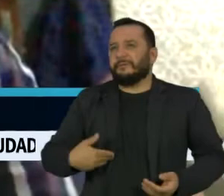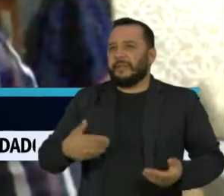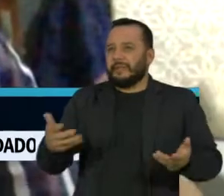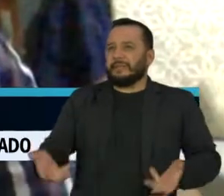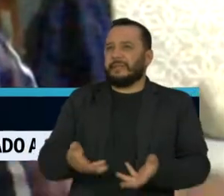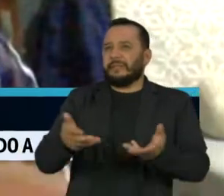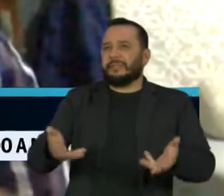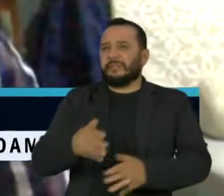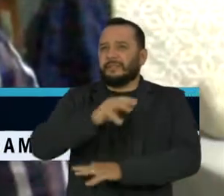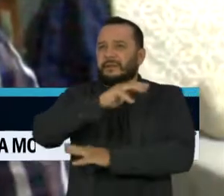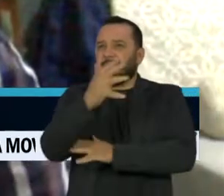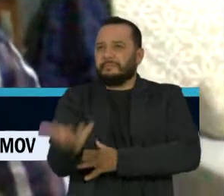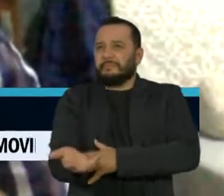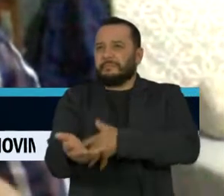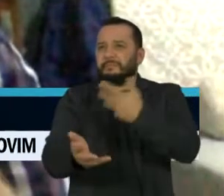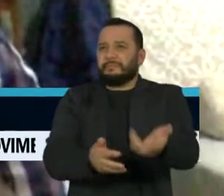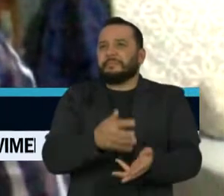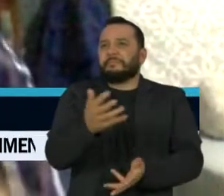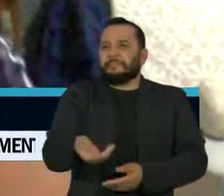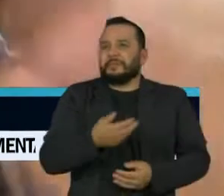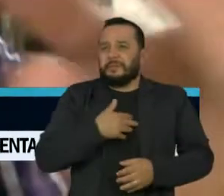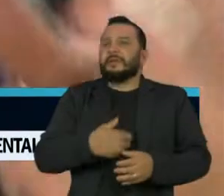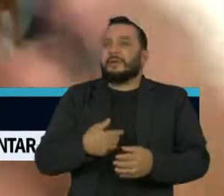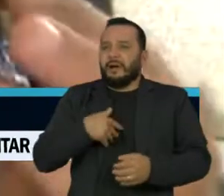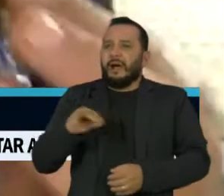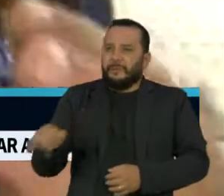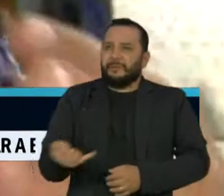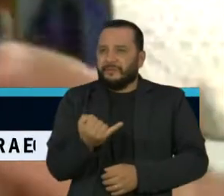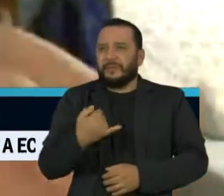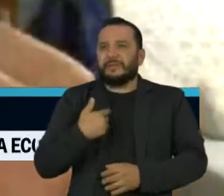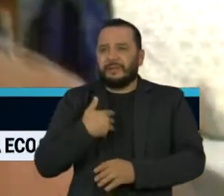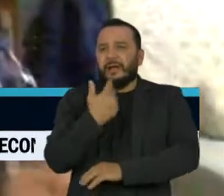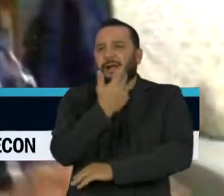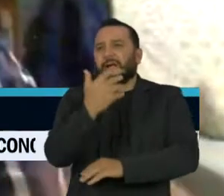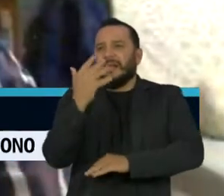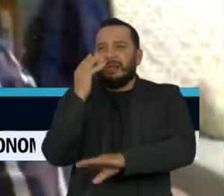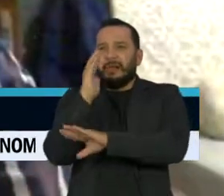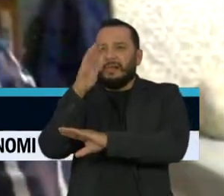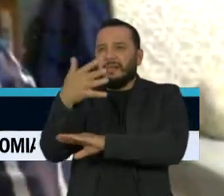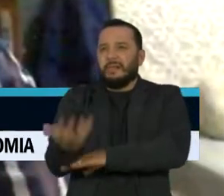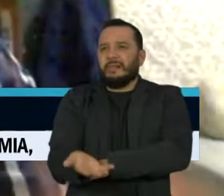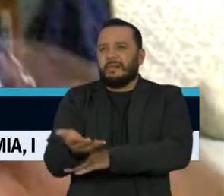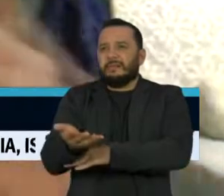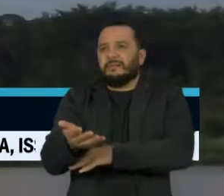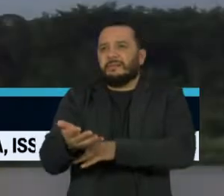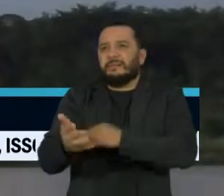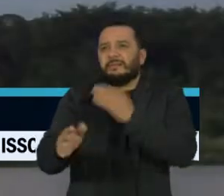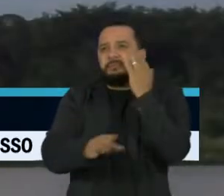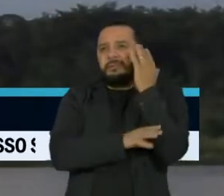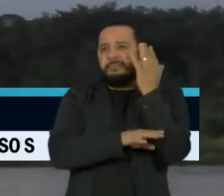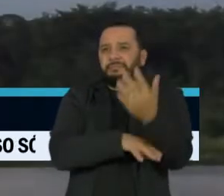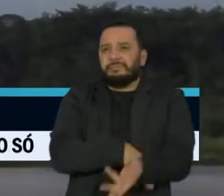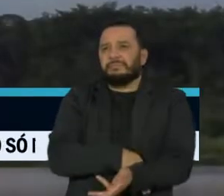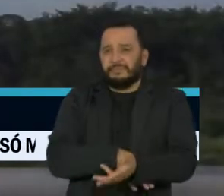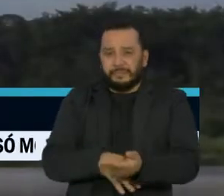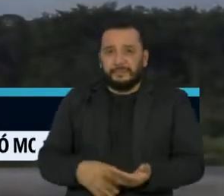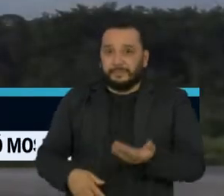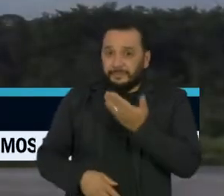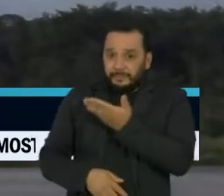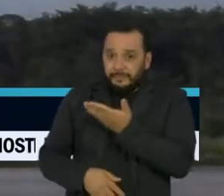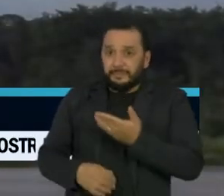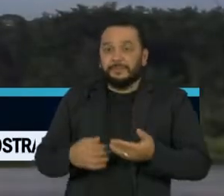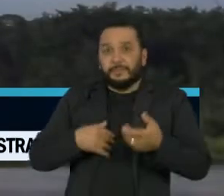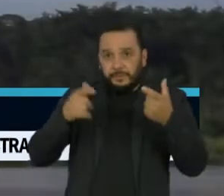incentiva o desmatamento, por que que eu não vou aproveitar essa brecha e desmatar também? Na região do Matopiba, que